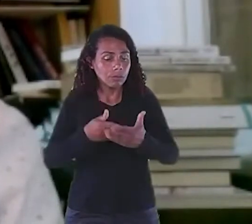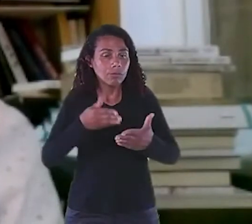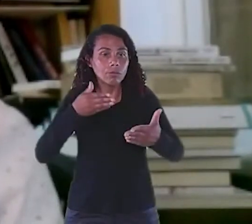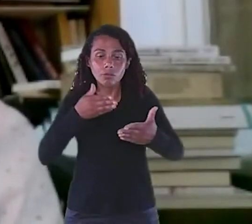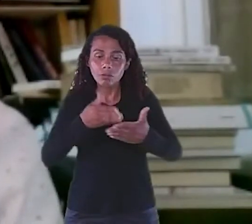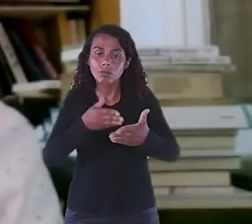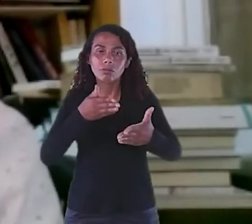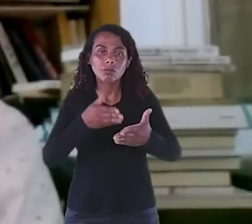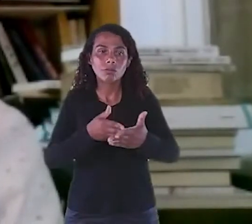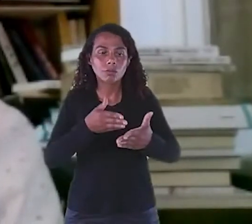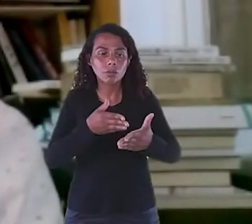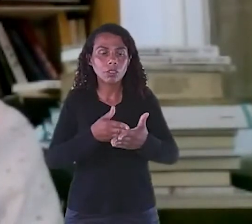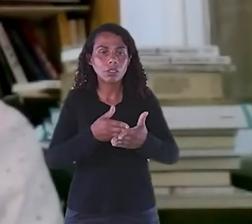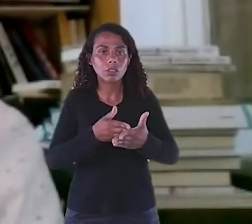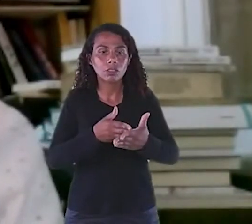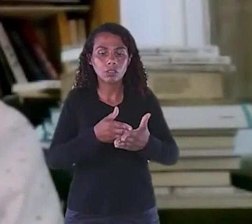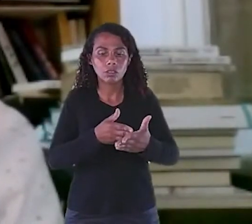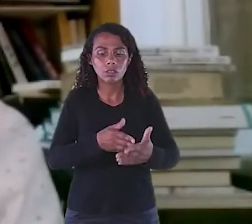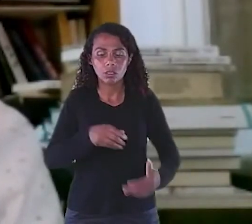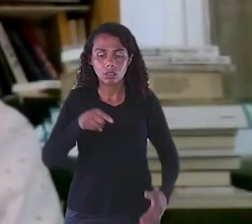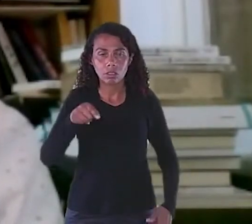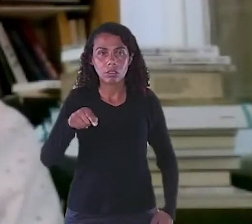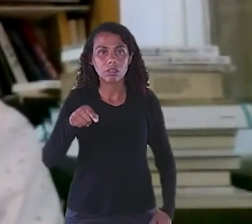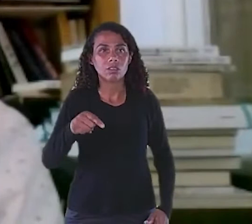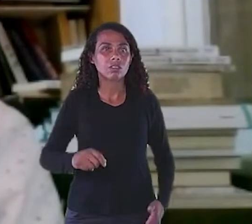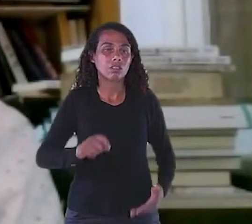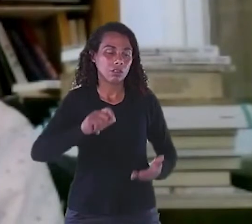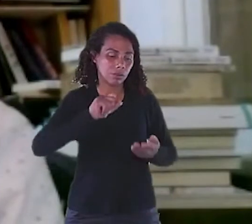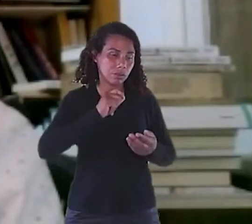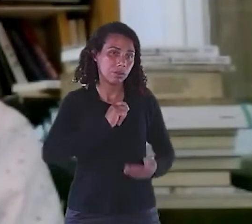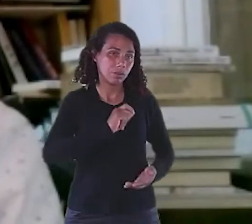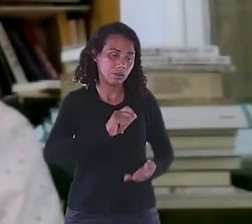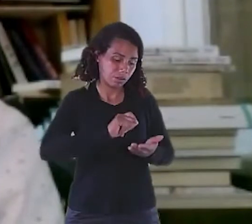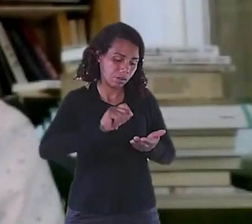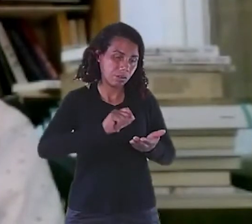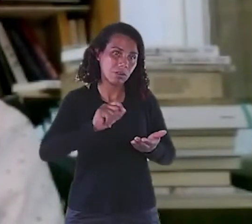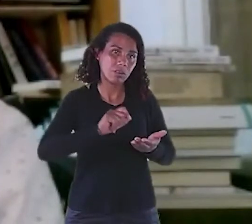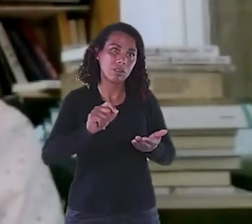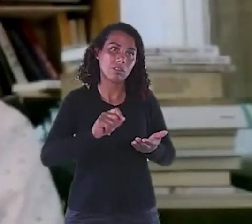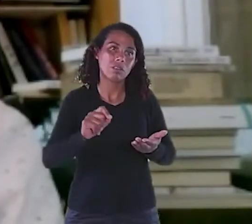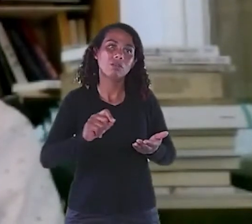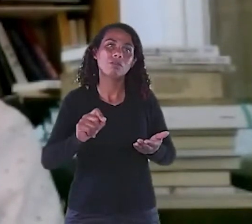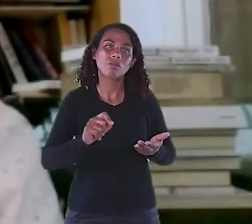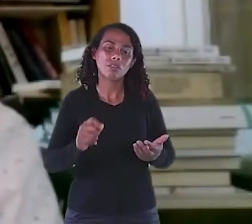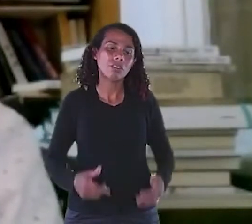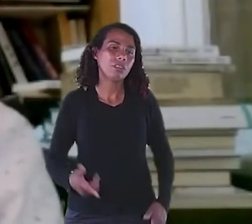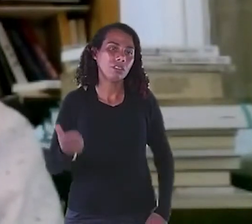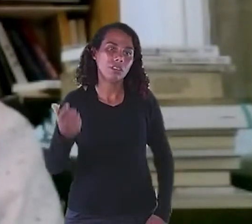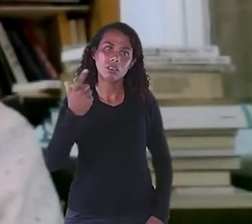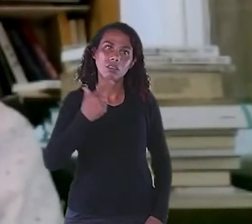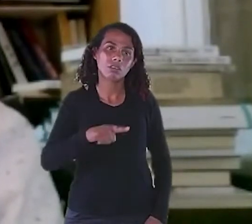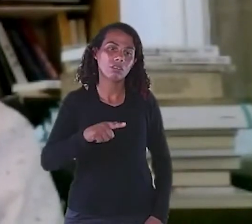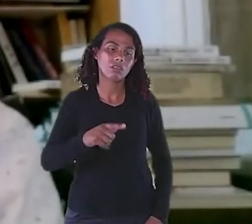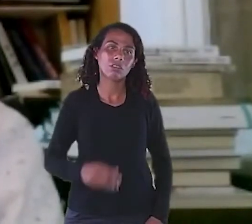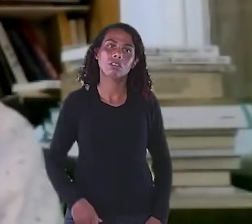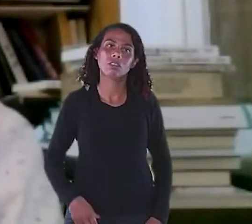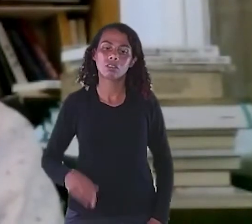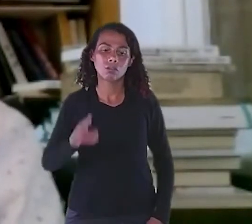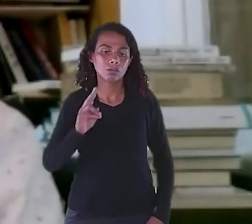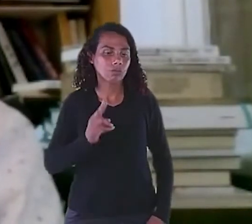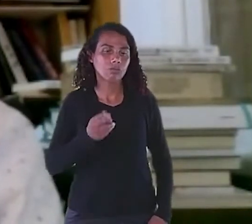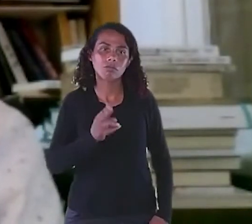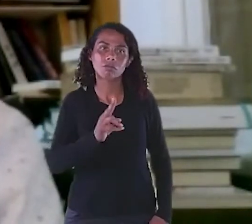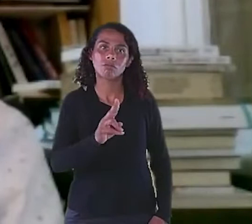prejudicado a trajetória dele de escritor. Não é? Ele nunca teve muita facilidade com dinheiro, não